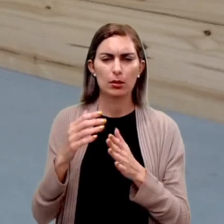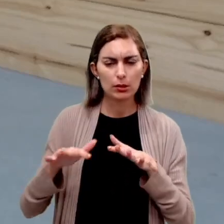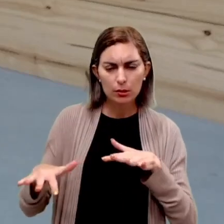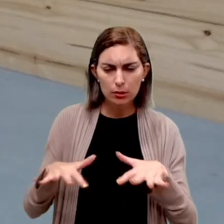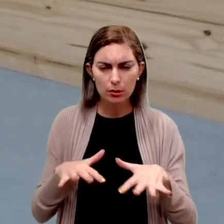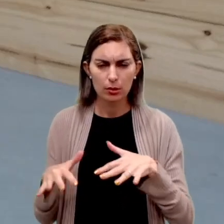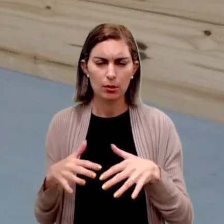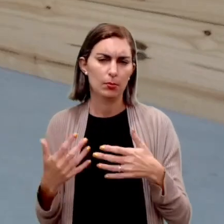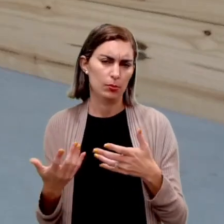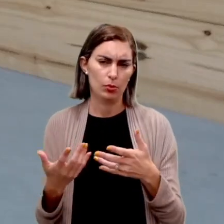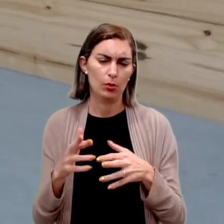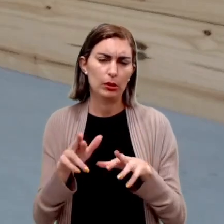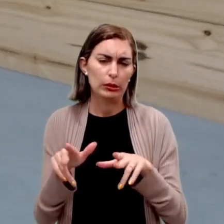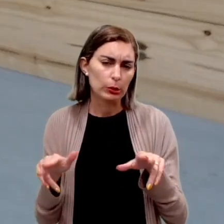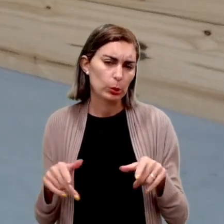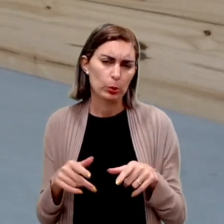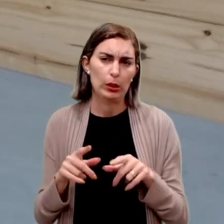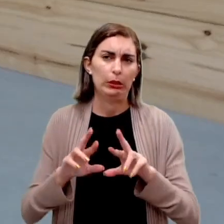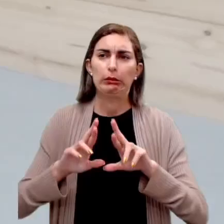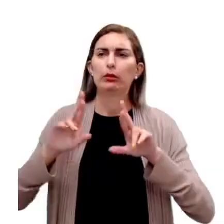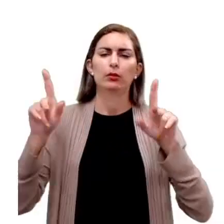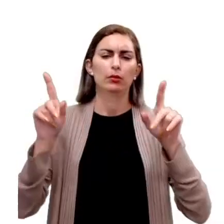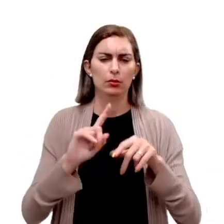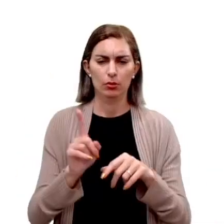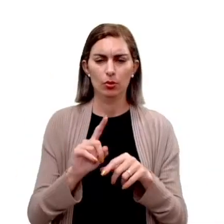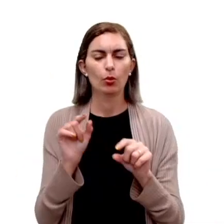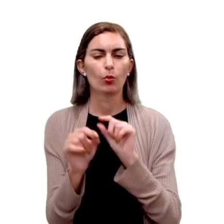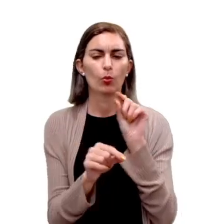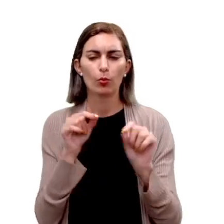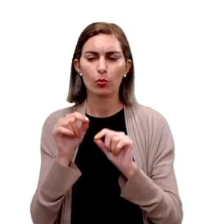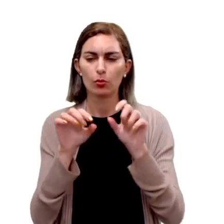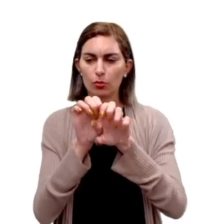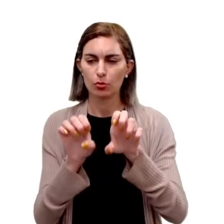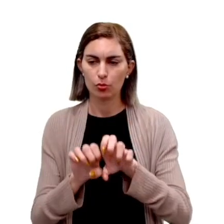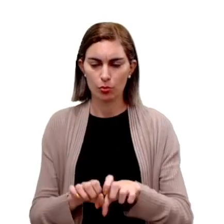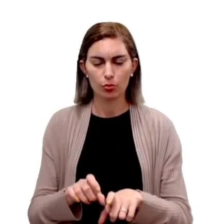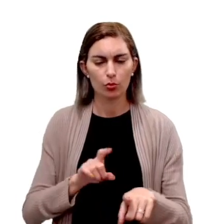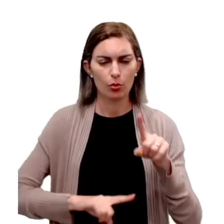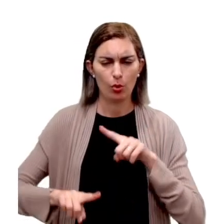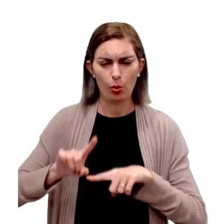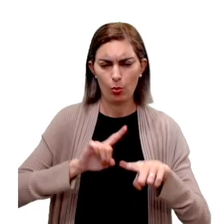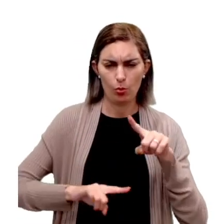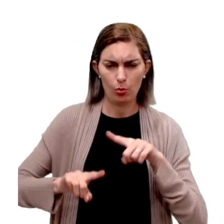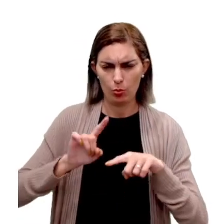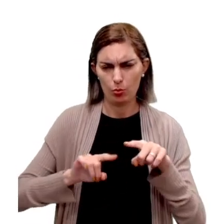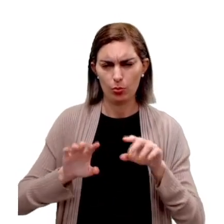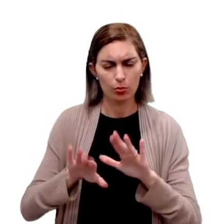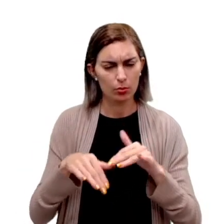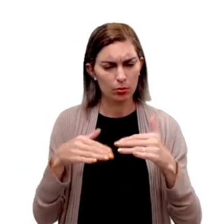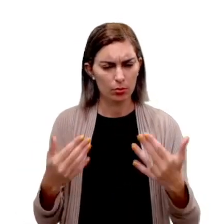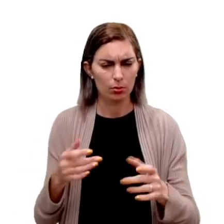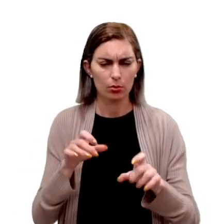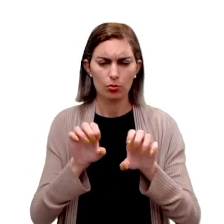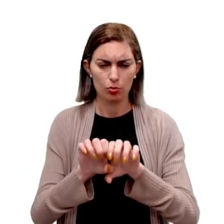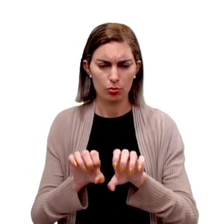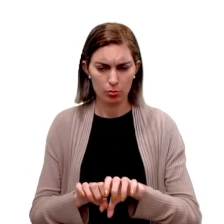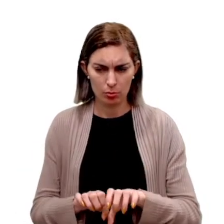não é um bicho de 7 cabeças. O que são estruturas de controle aninhadas? São